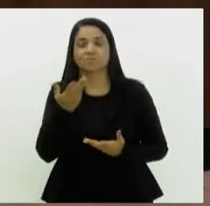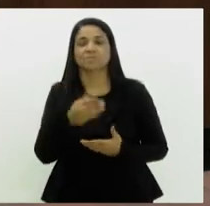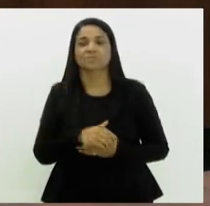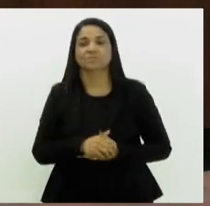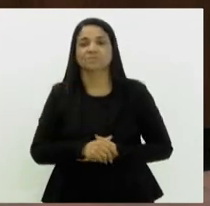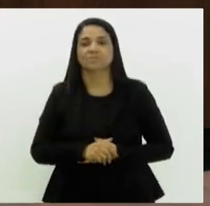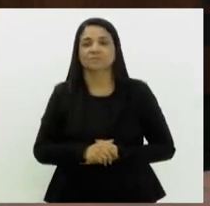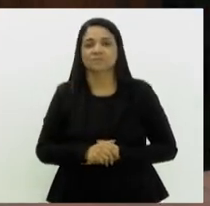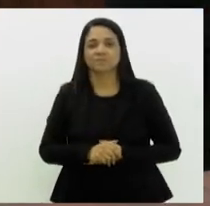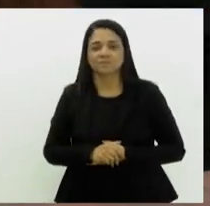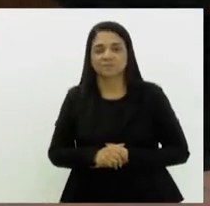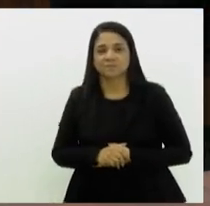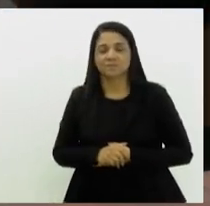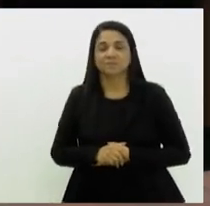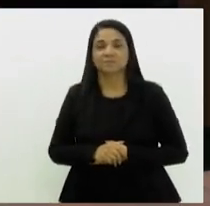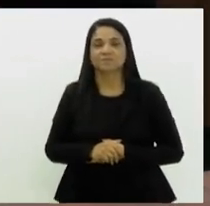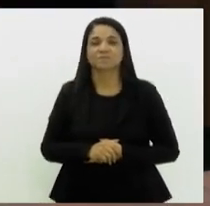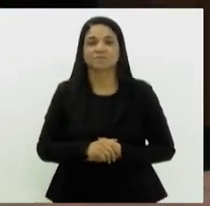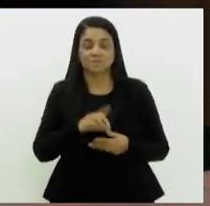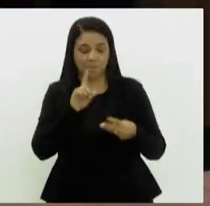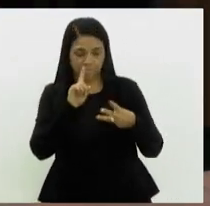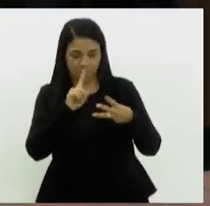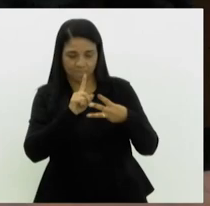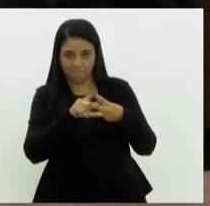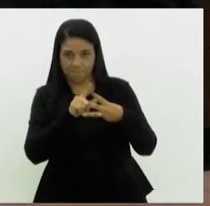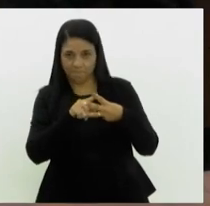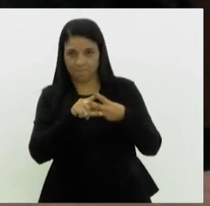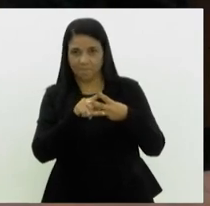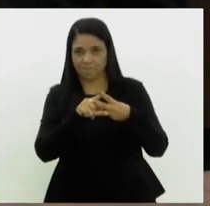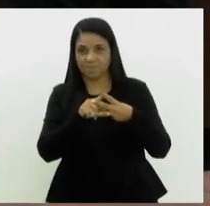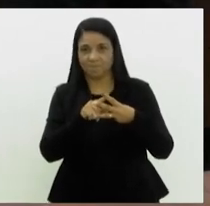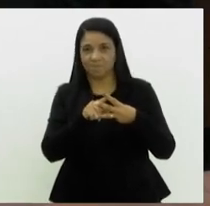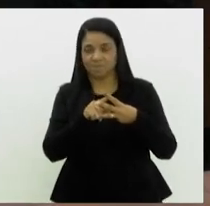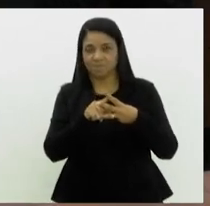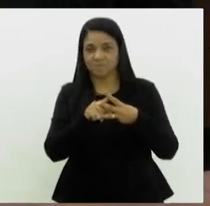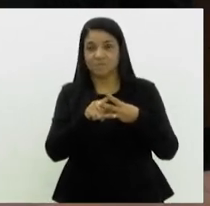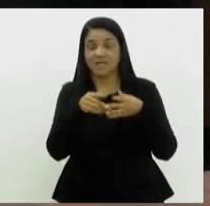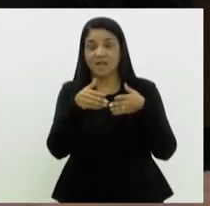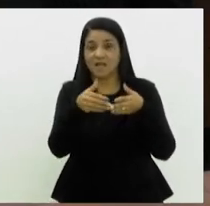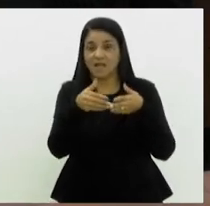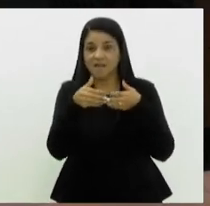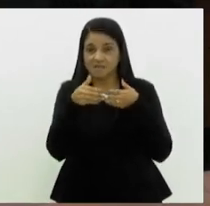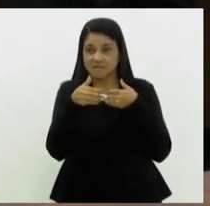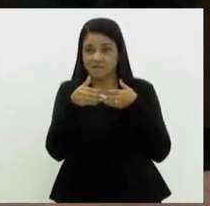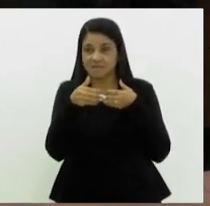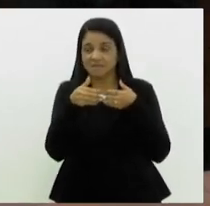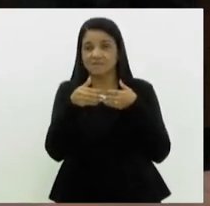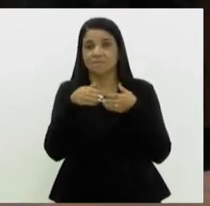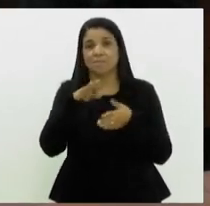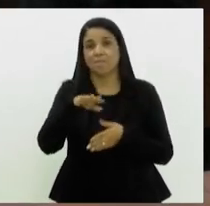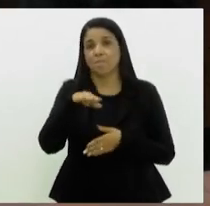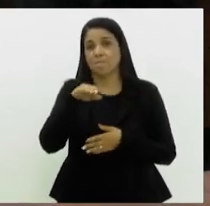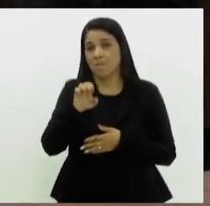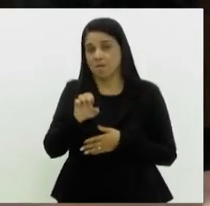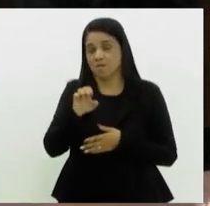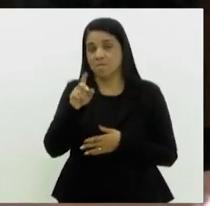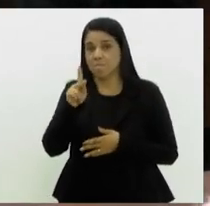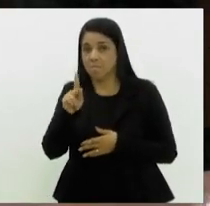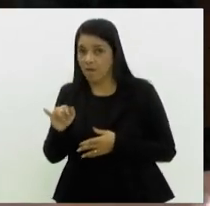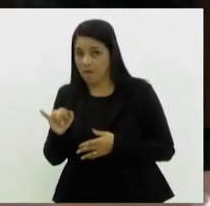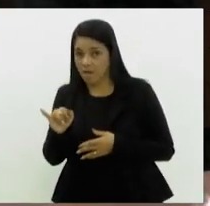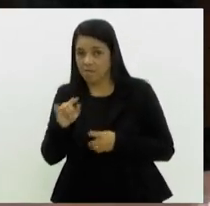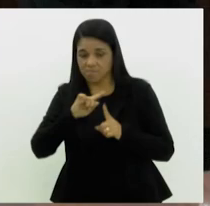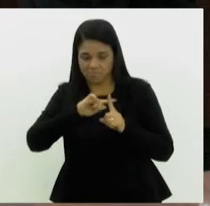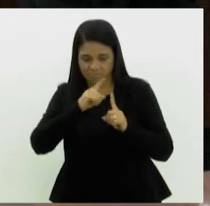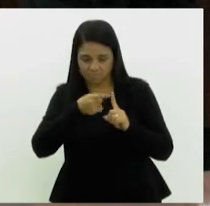não é? E destacar, primeiro, que essa licença maternidade e paternidade